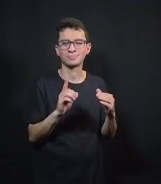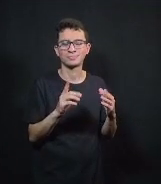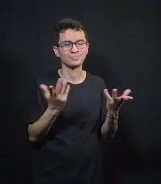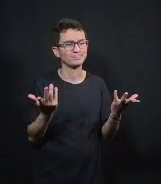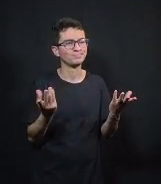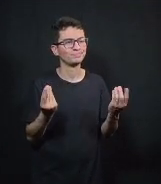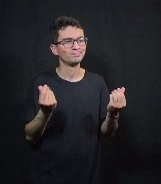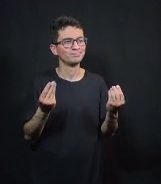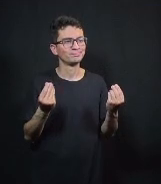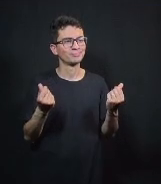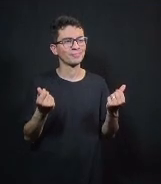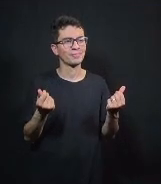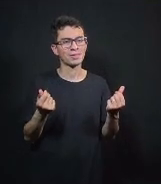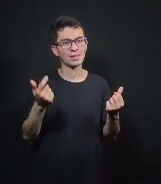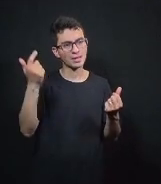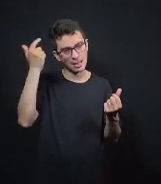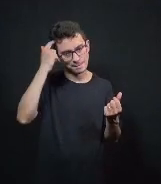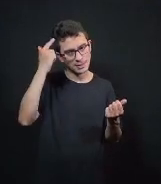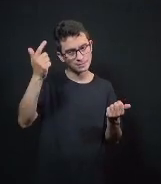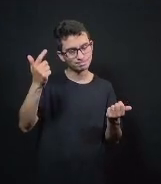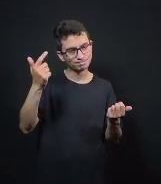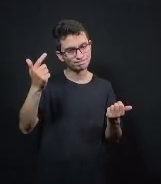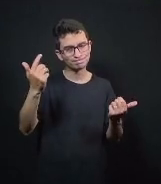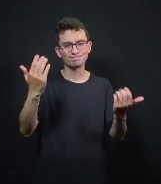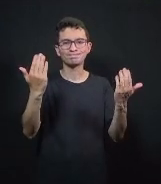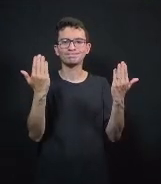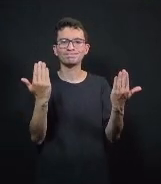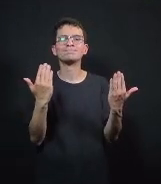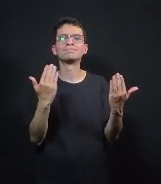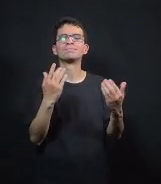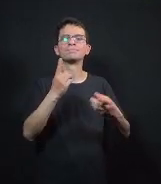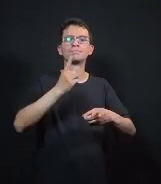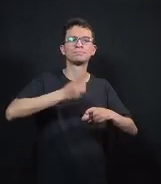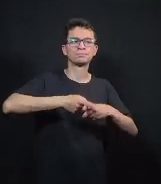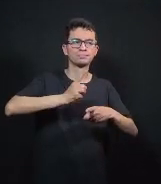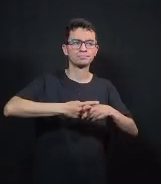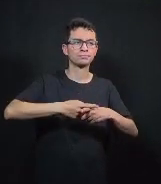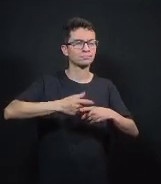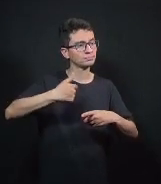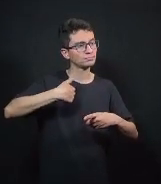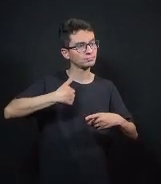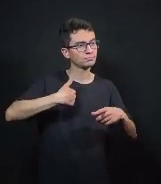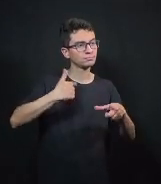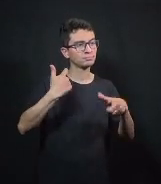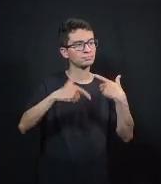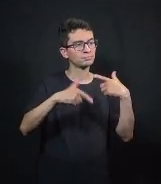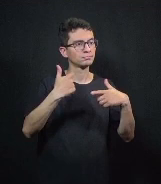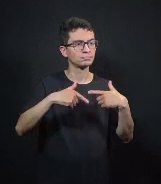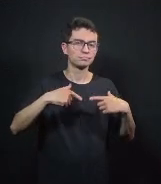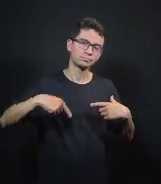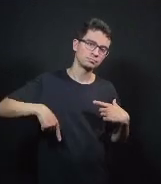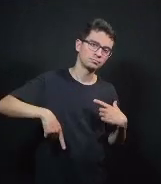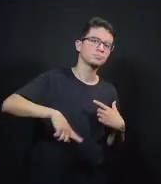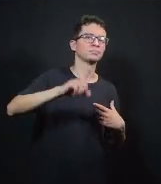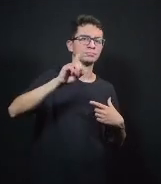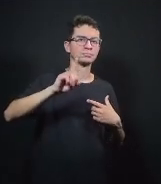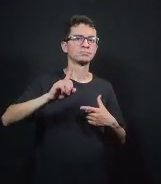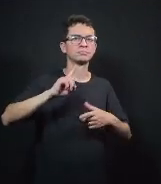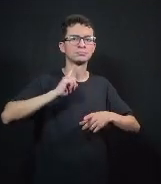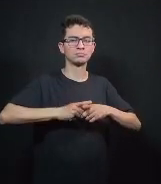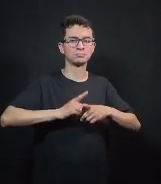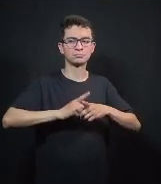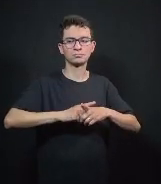Enfim, estaria talvez a minha pretensão, e é baseada no meu trabalho de campo, mas que o brasileiro